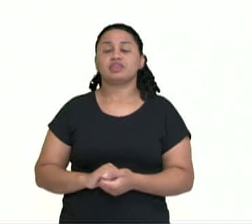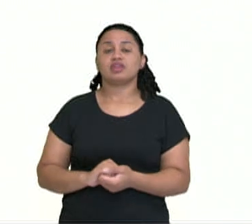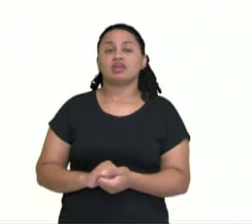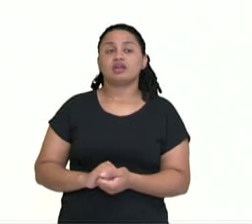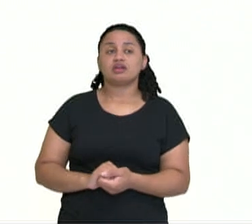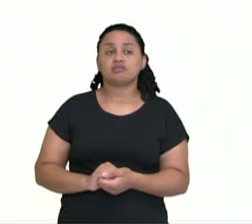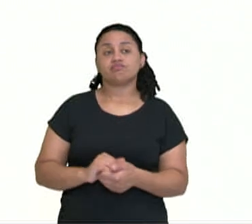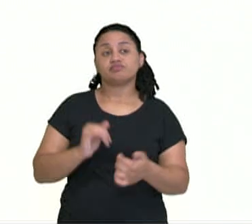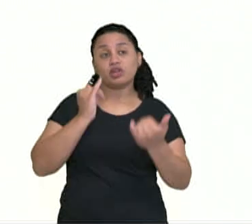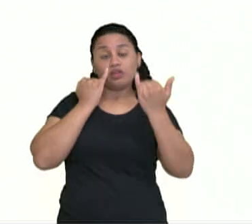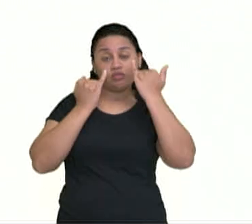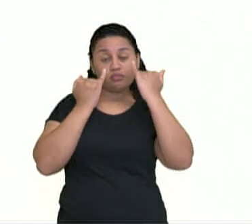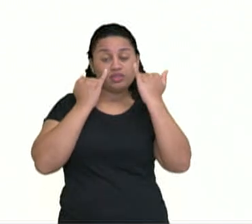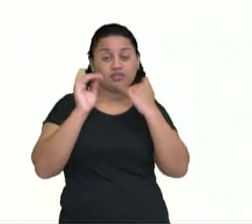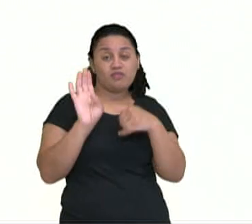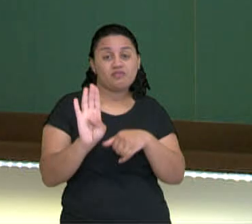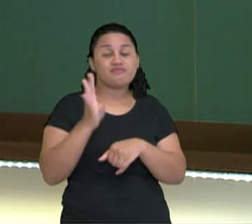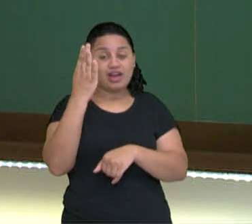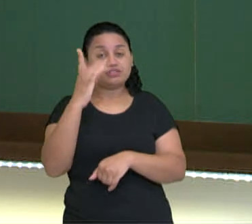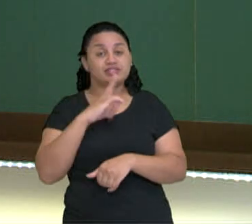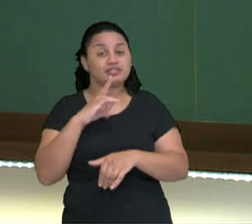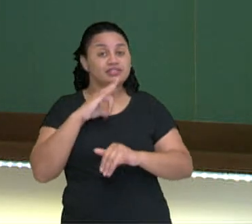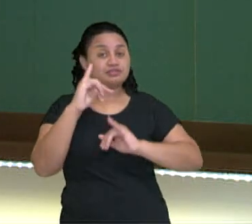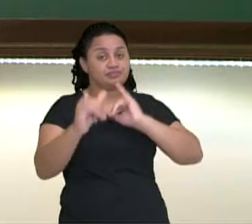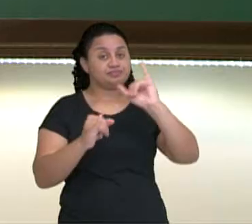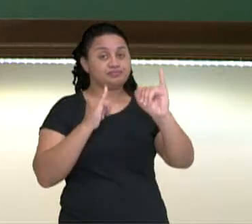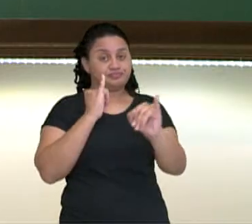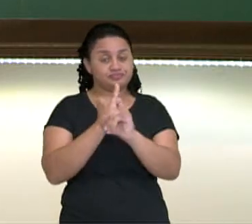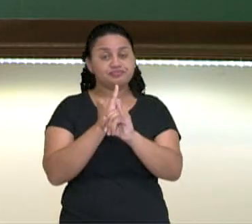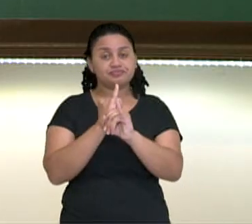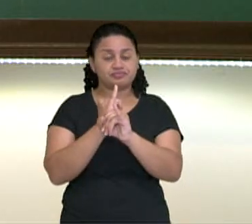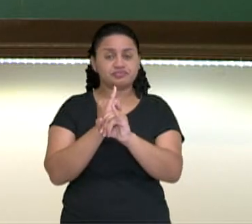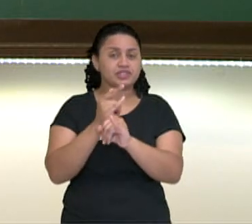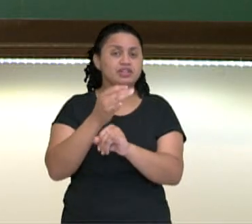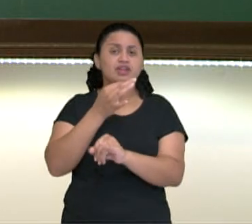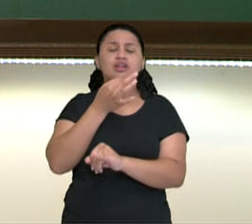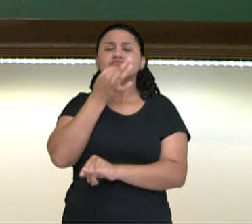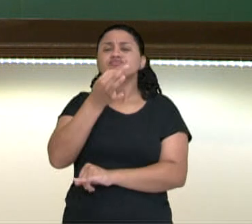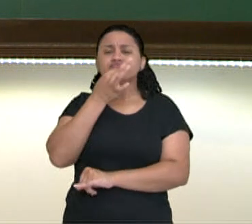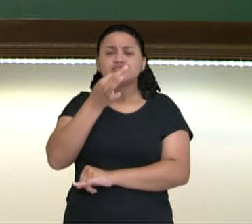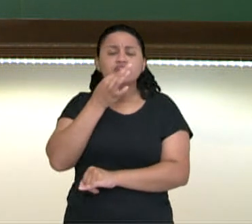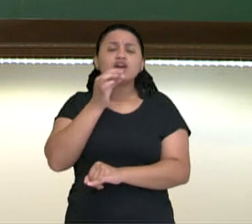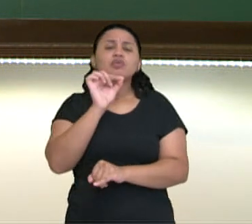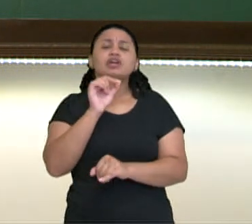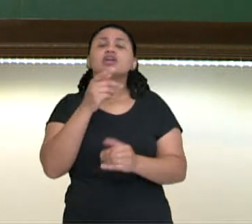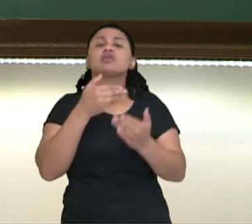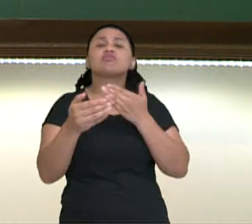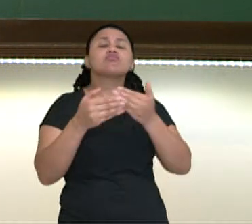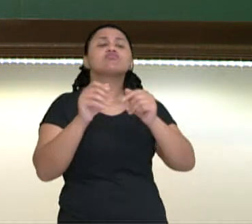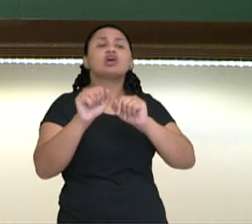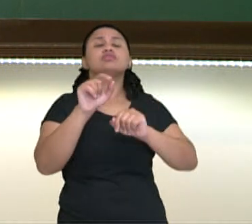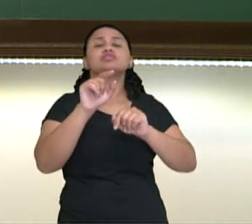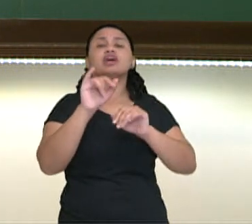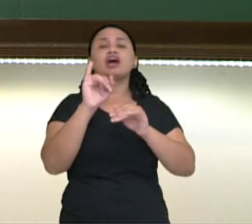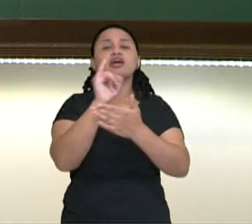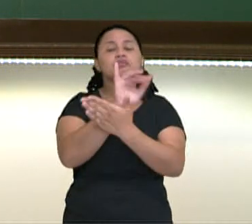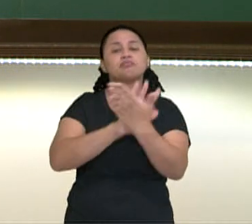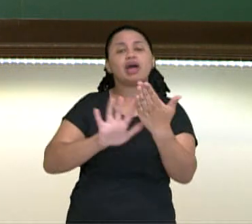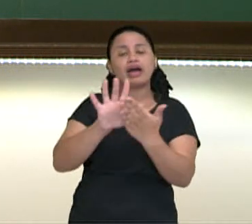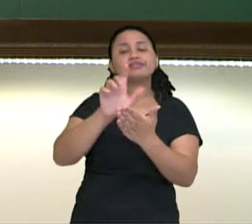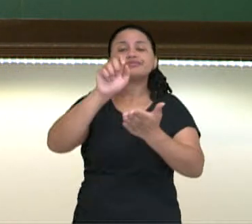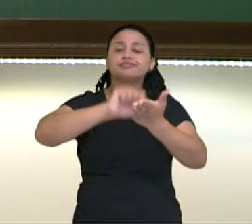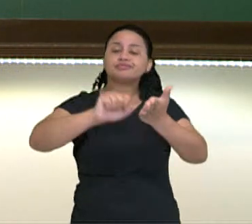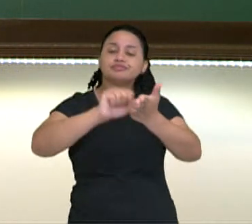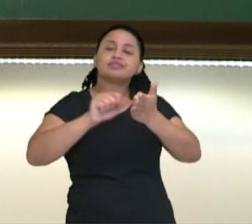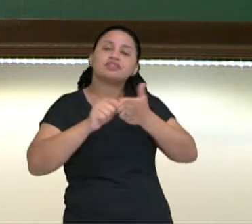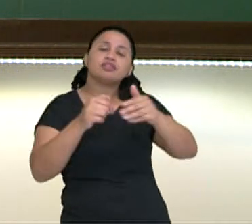on the internet. Há informação falsa na internet. Ele está criticando aqui que qualquer um pode pegar qualquer imagem, escrever